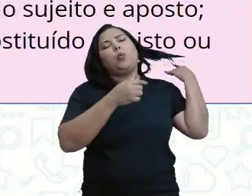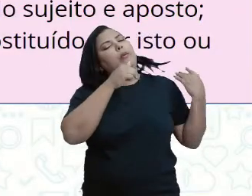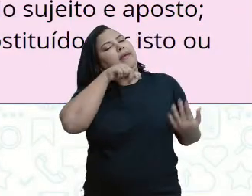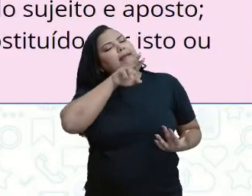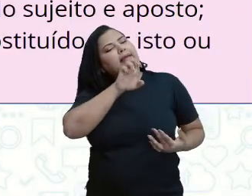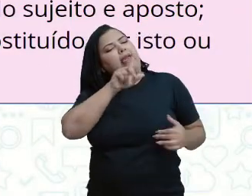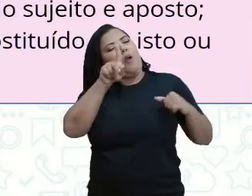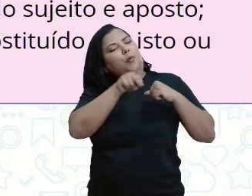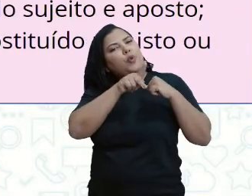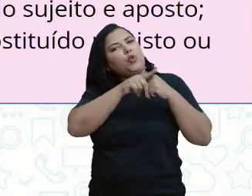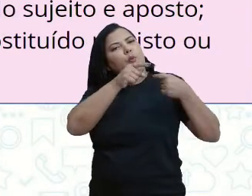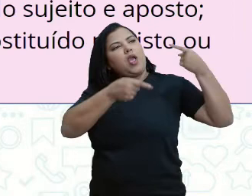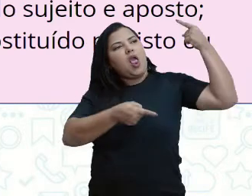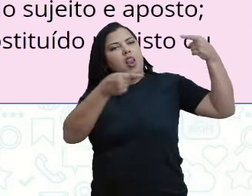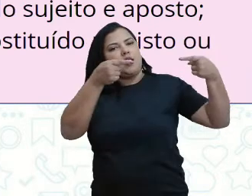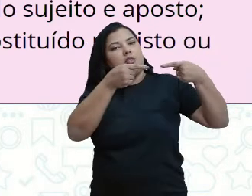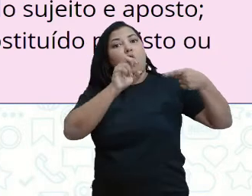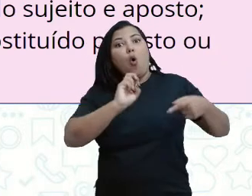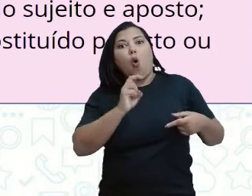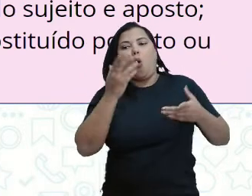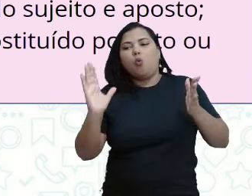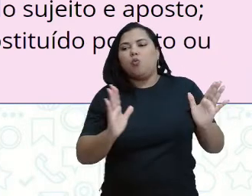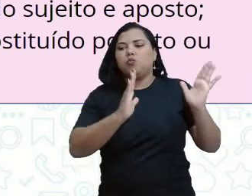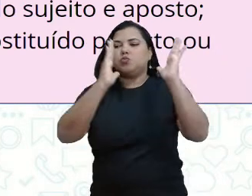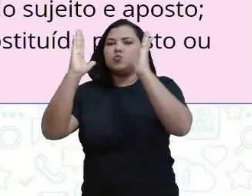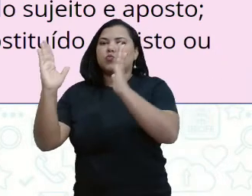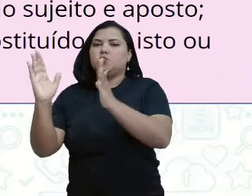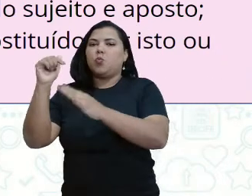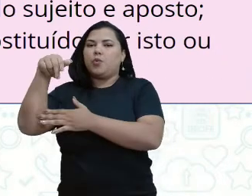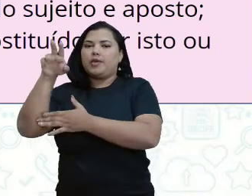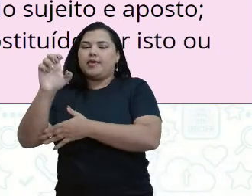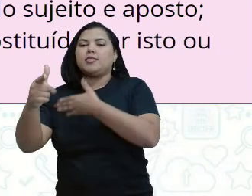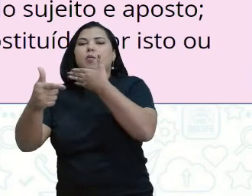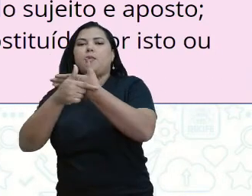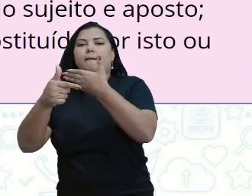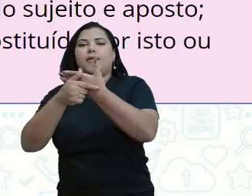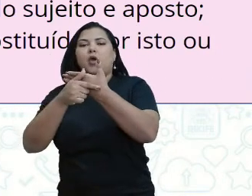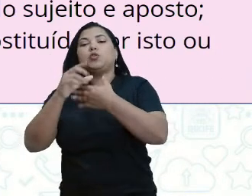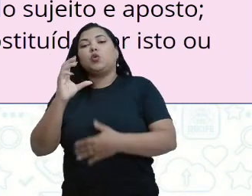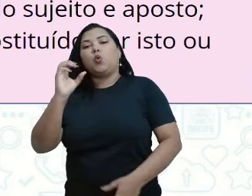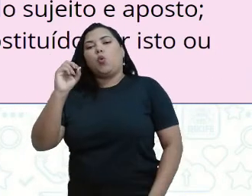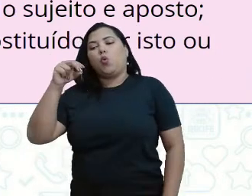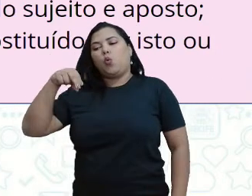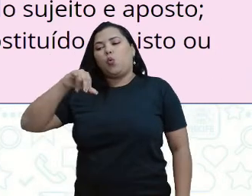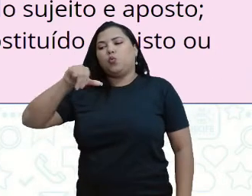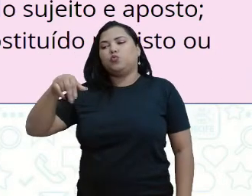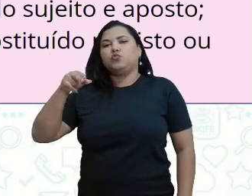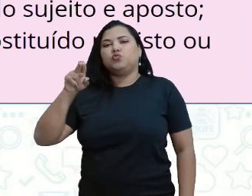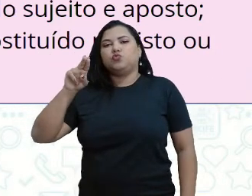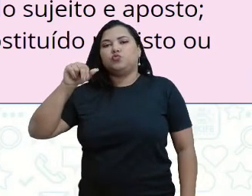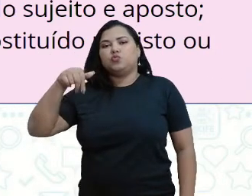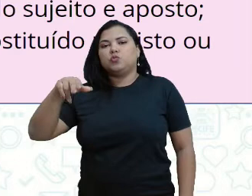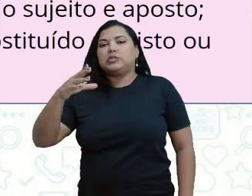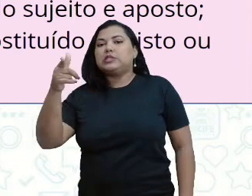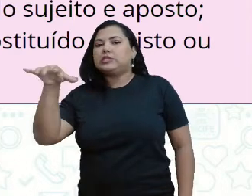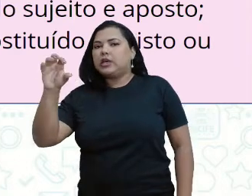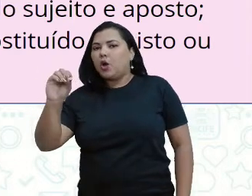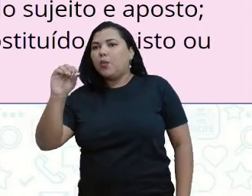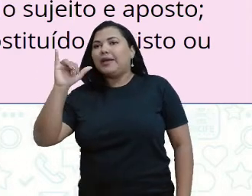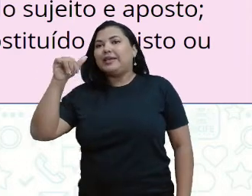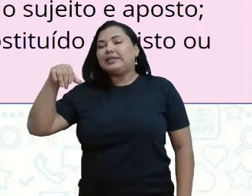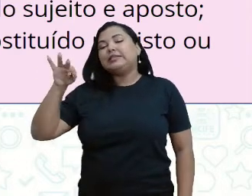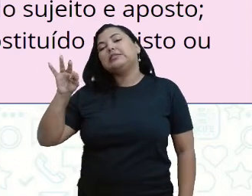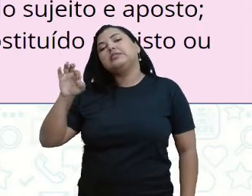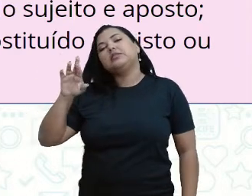relativo e quando o que é uma conjunção integrante. Sabendo disso, a gente pode definir se é uma